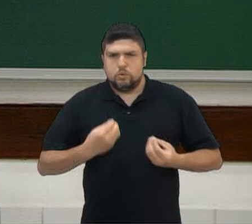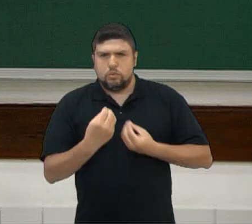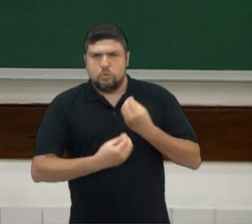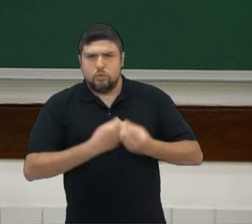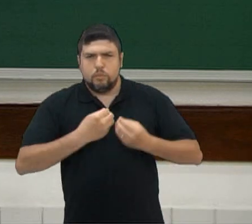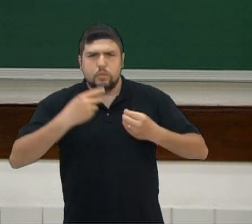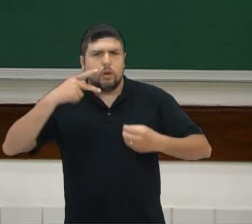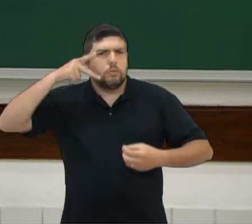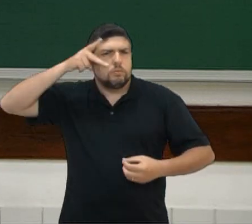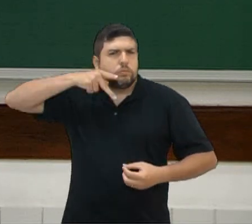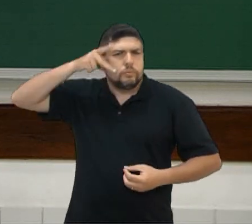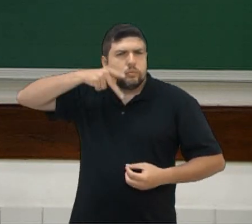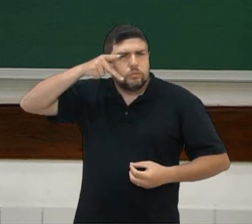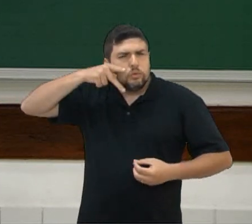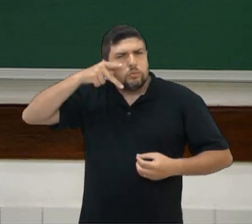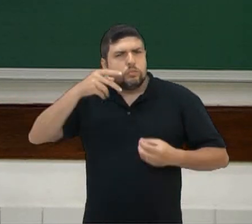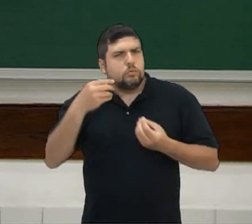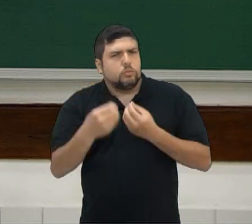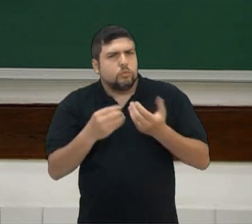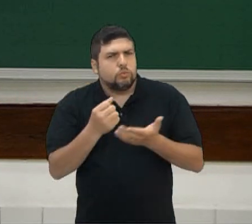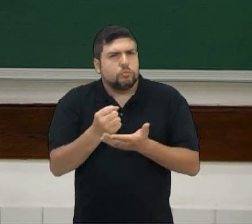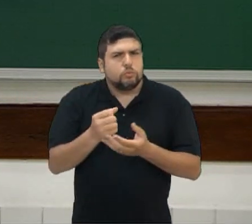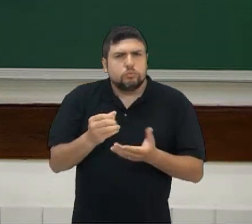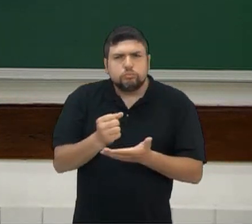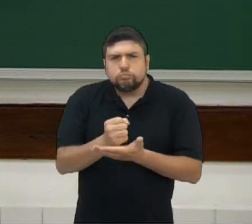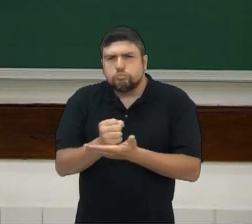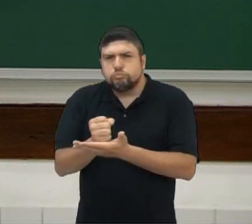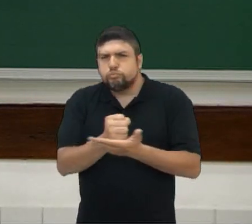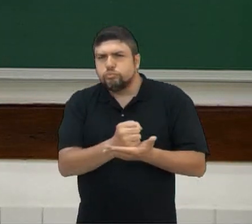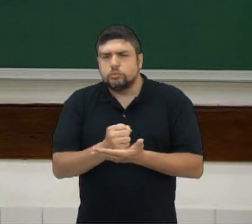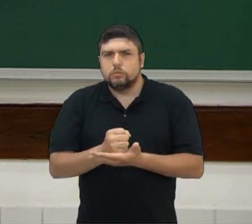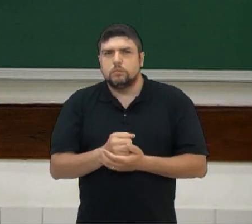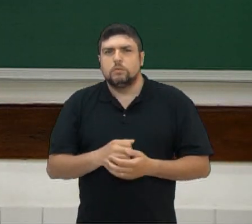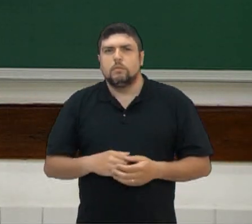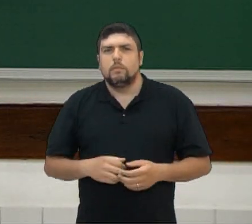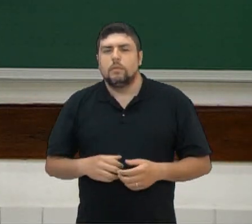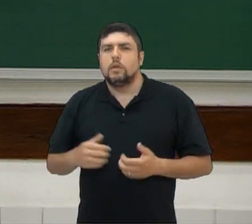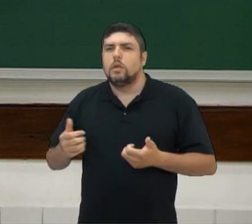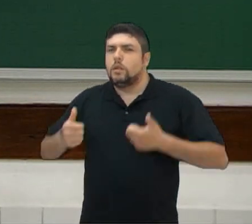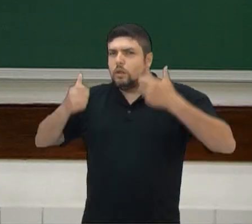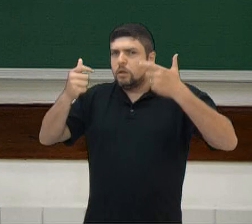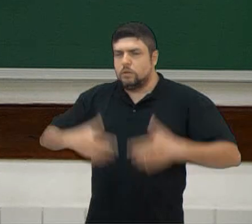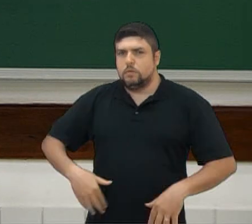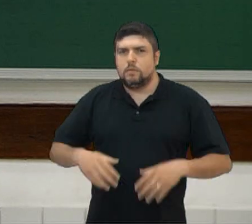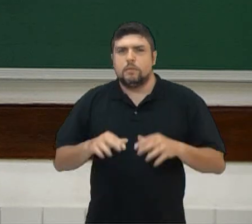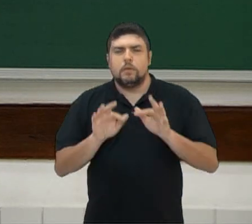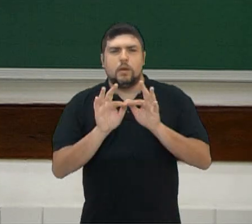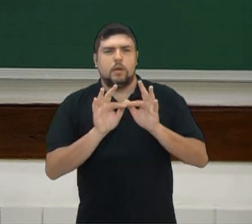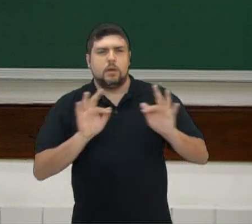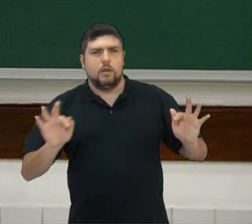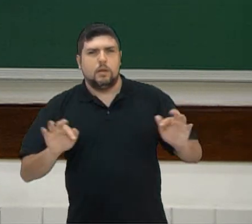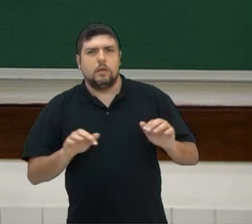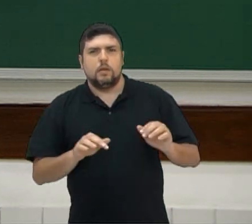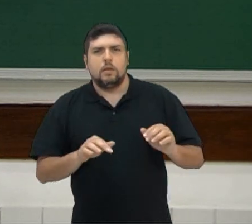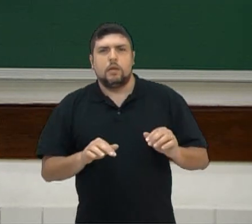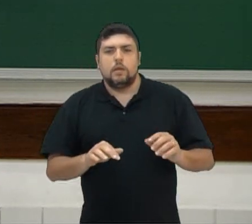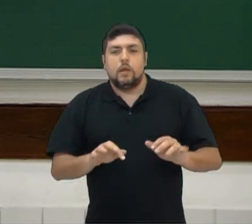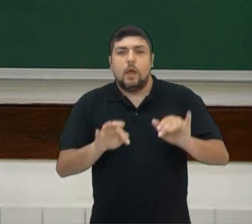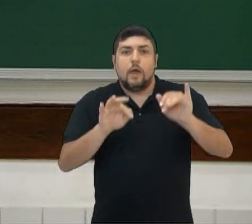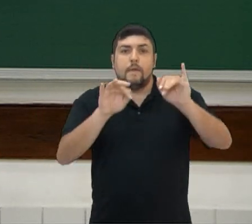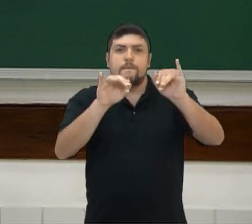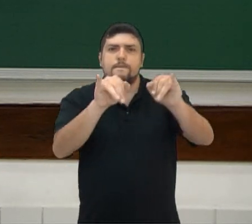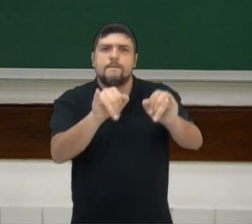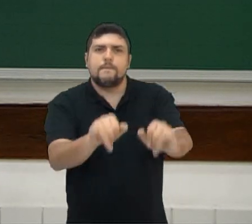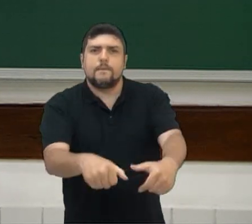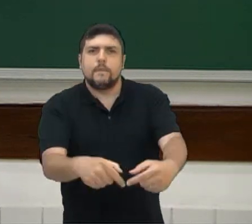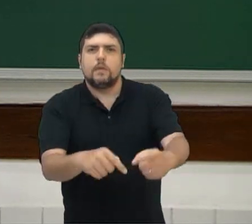ter ouvido falar por aí do Maquiavel, da famosa frase, os fins justificam os meios, e ele estava analisando ali os governos mesmo, como continuar